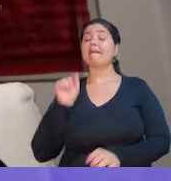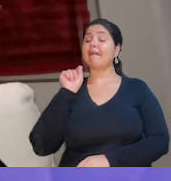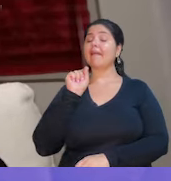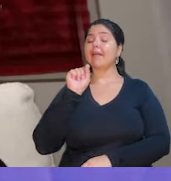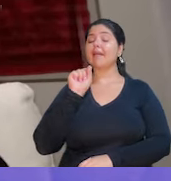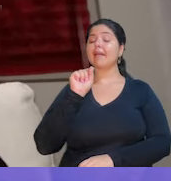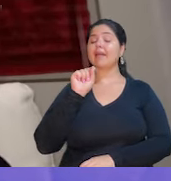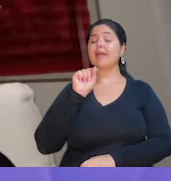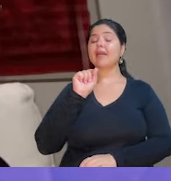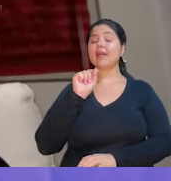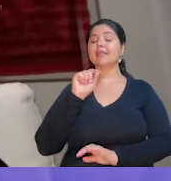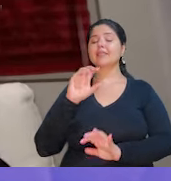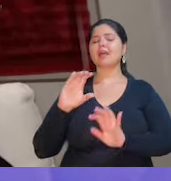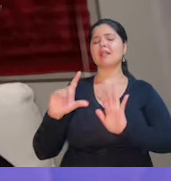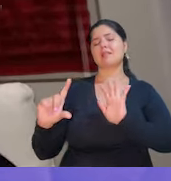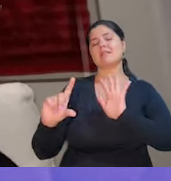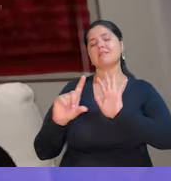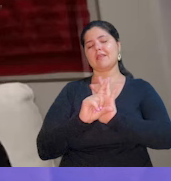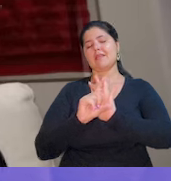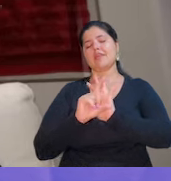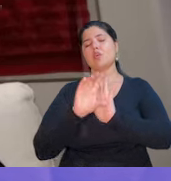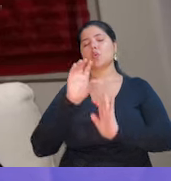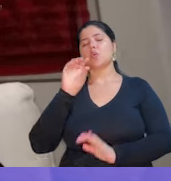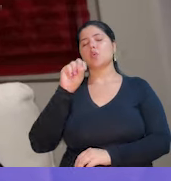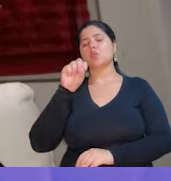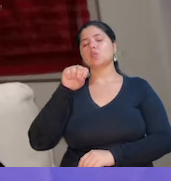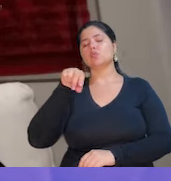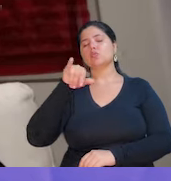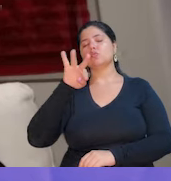agora mesmo dizendo que é